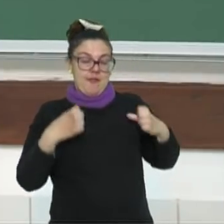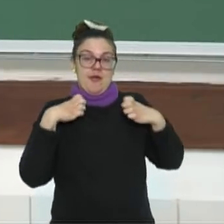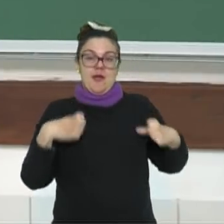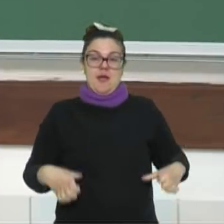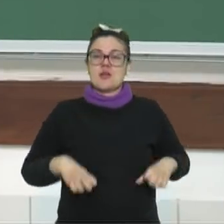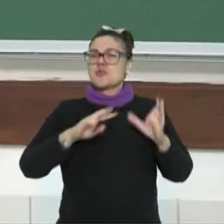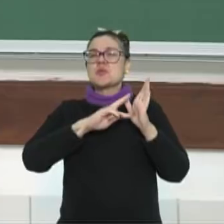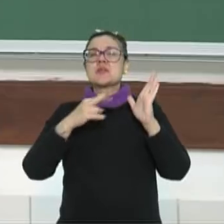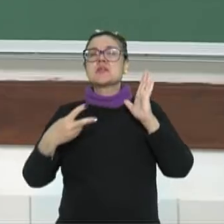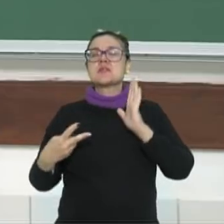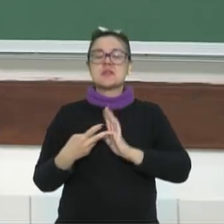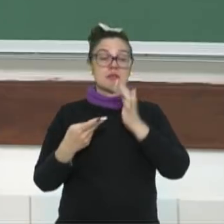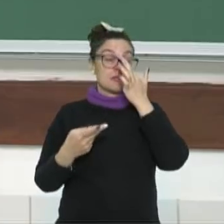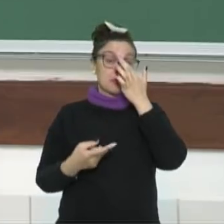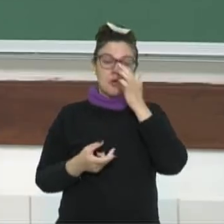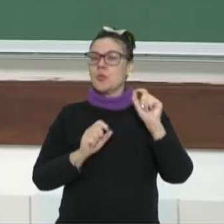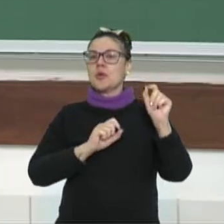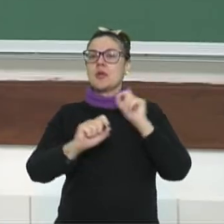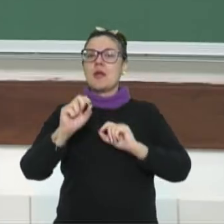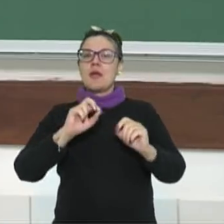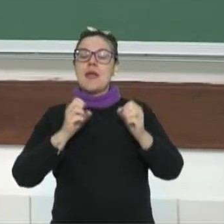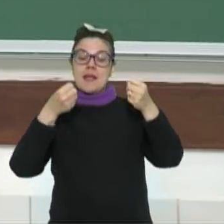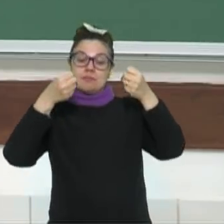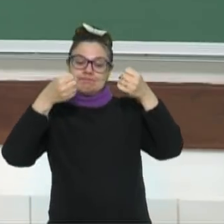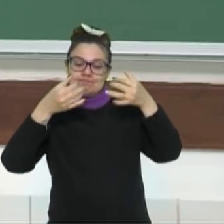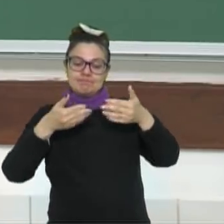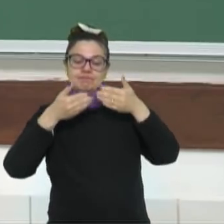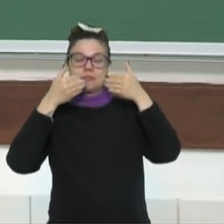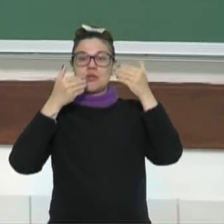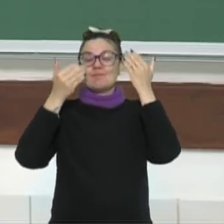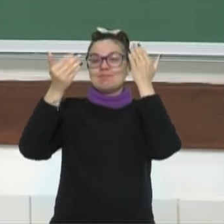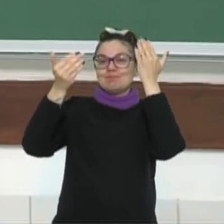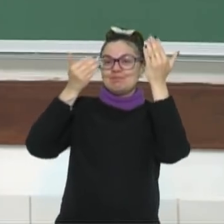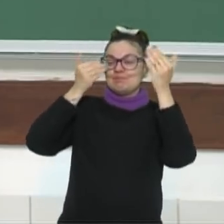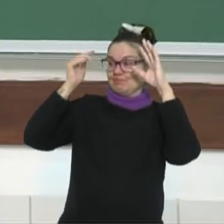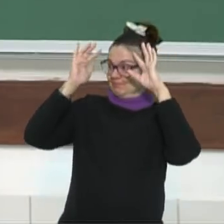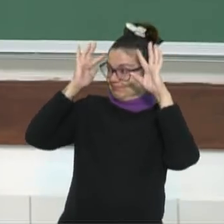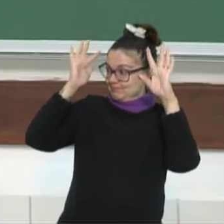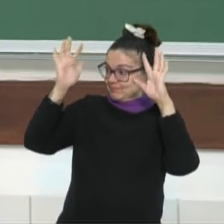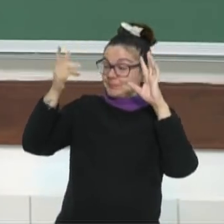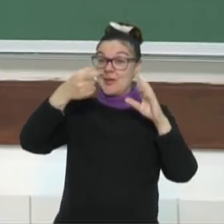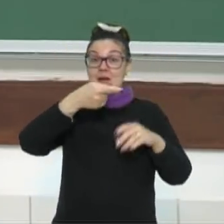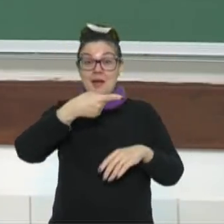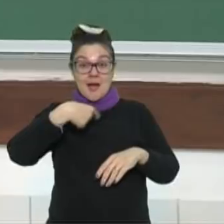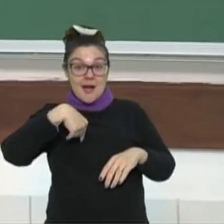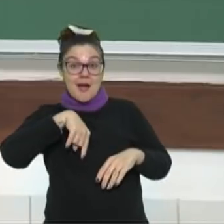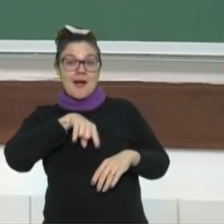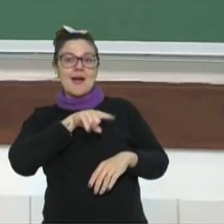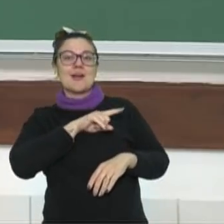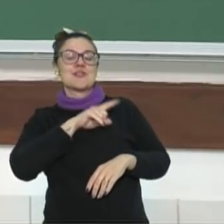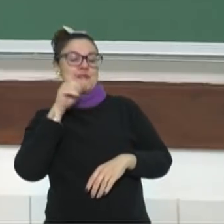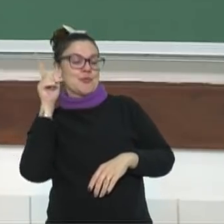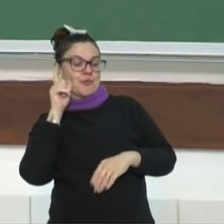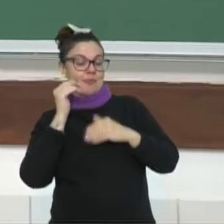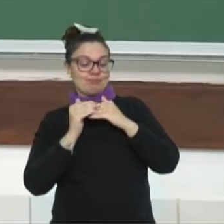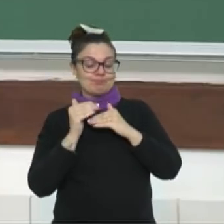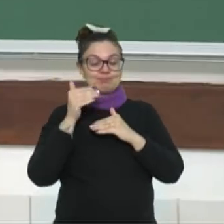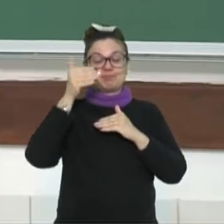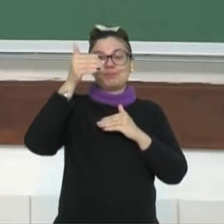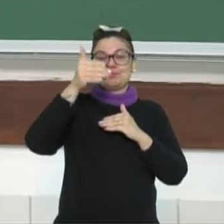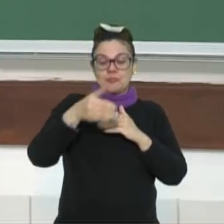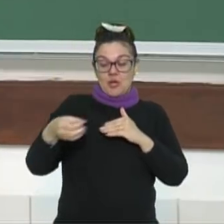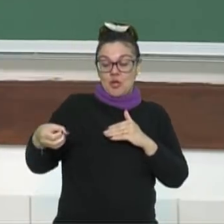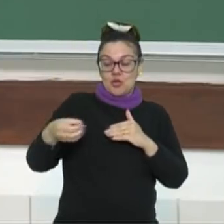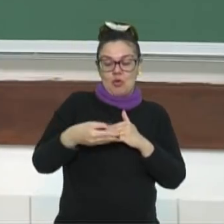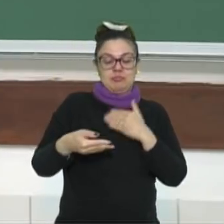isso? Significa dizer que ele nos propõe uma reflexão e que nós possamos avançar em um